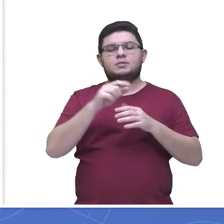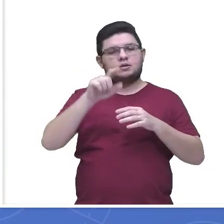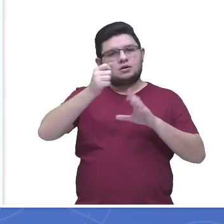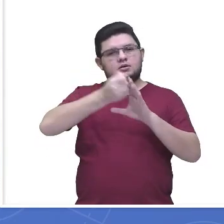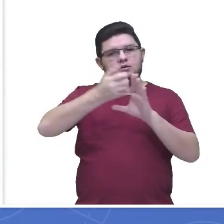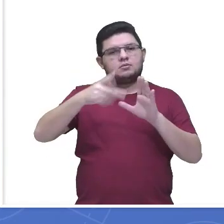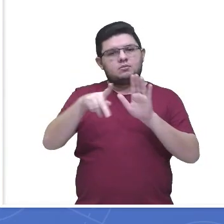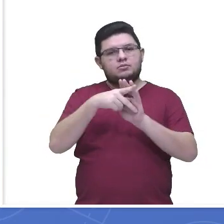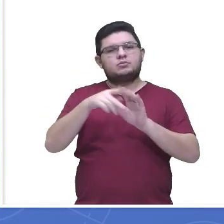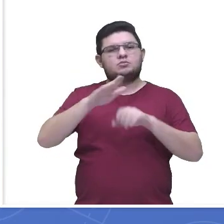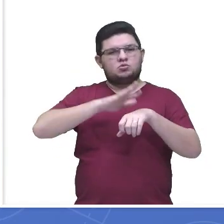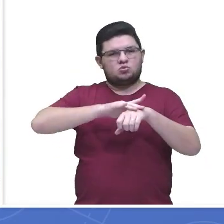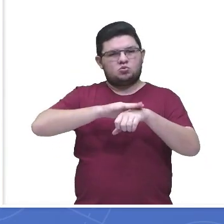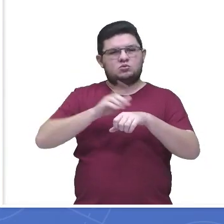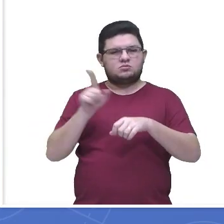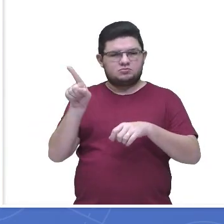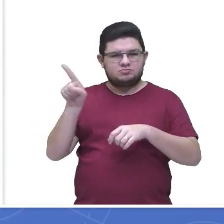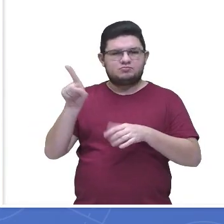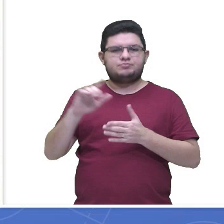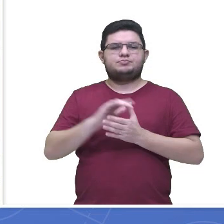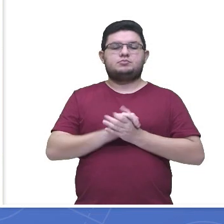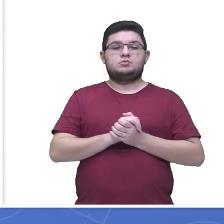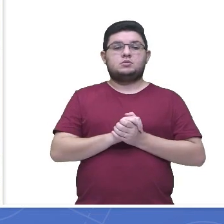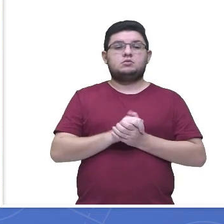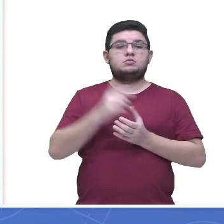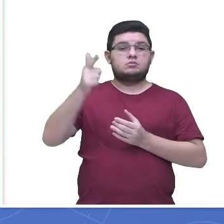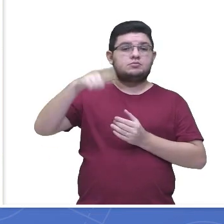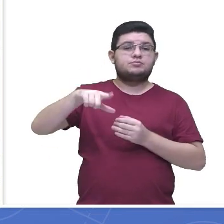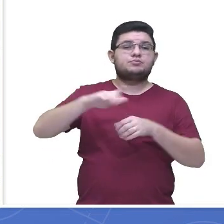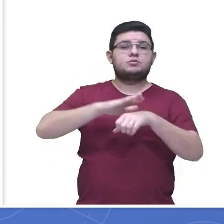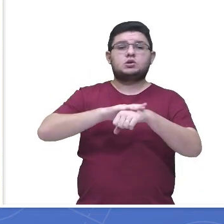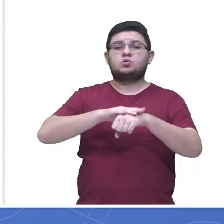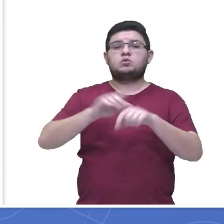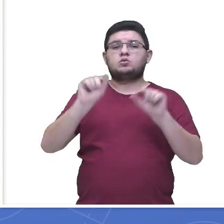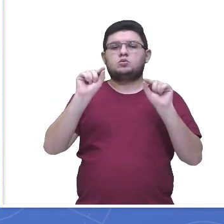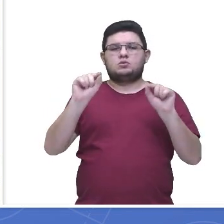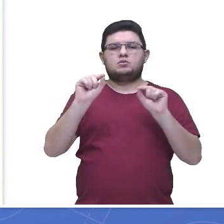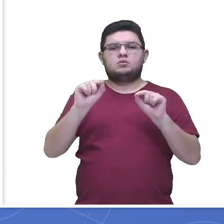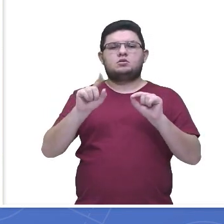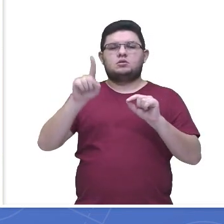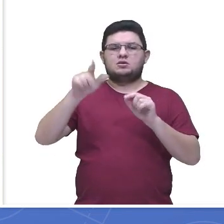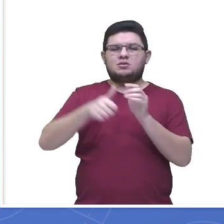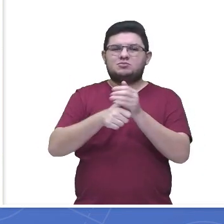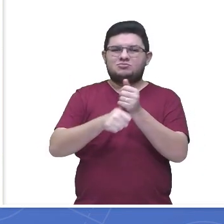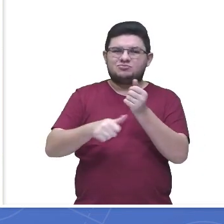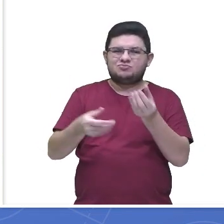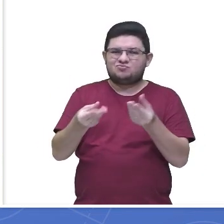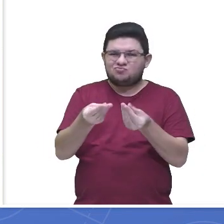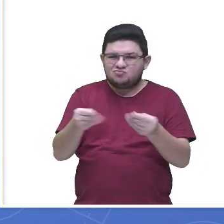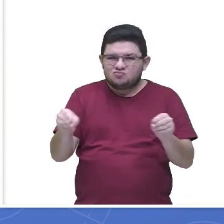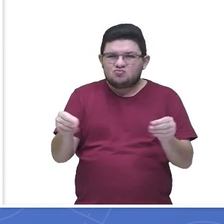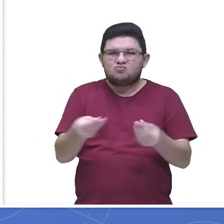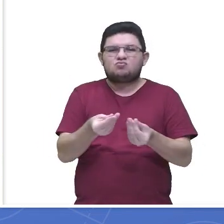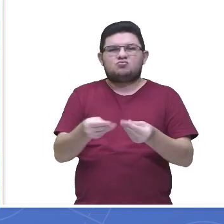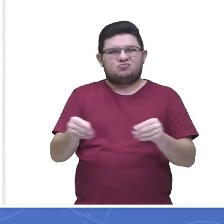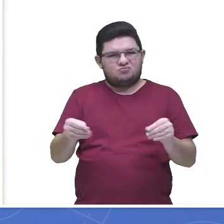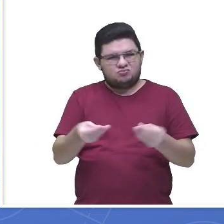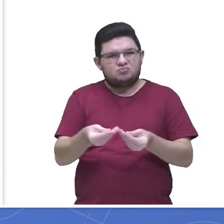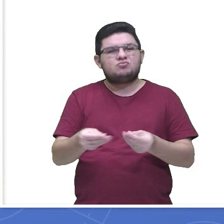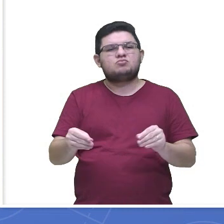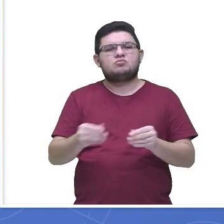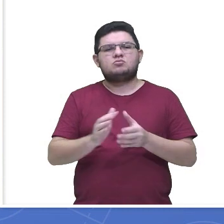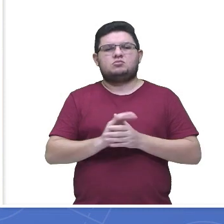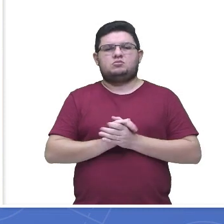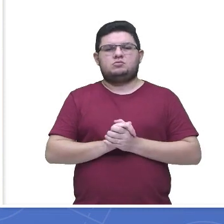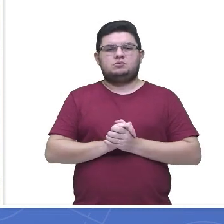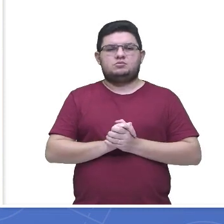doença relacionada com as bactérias é a diarreia infecciosa.